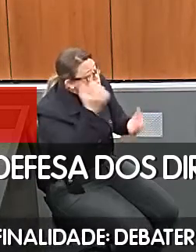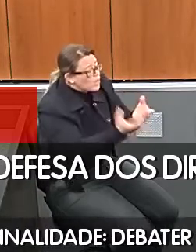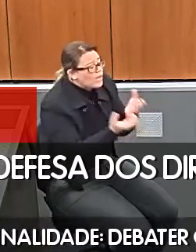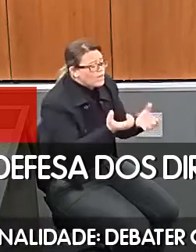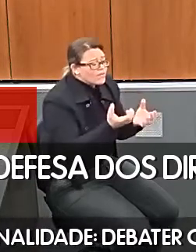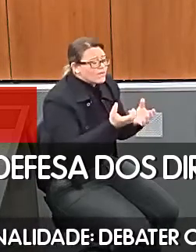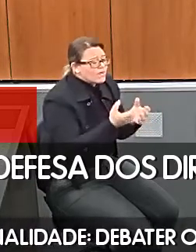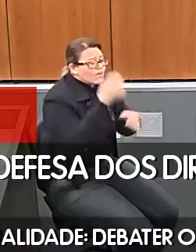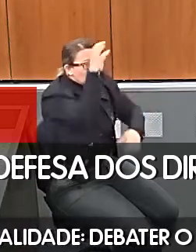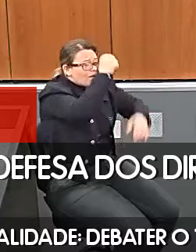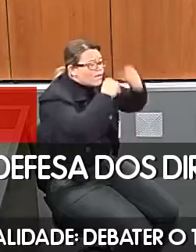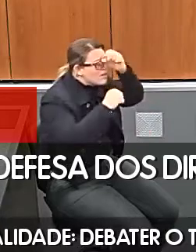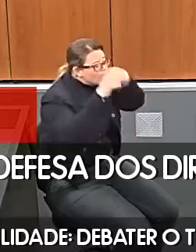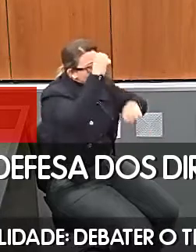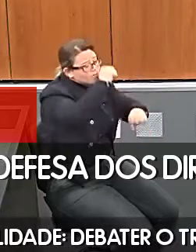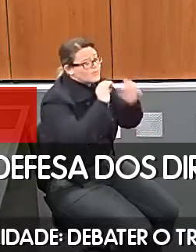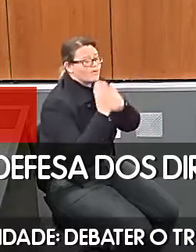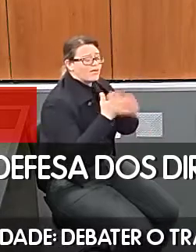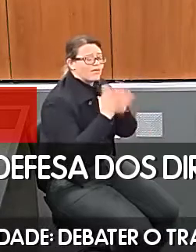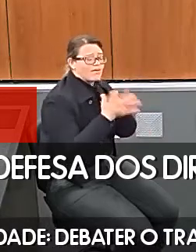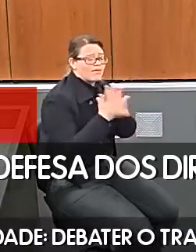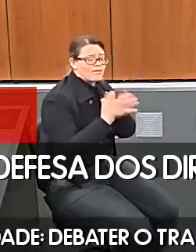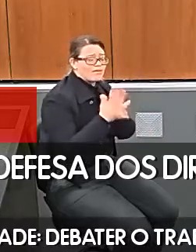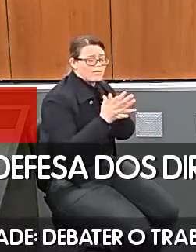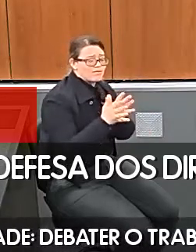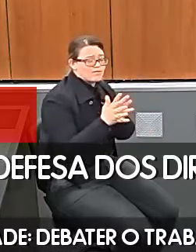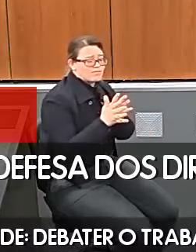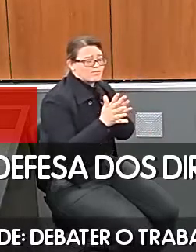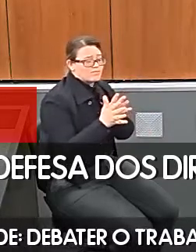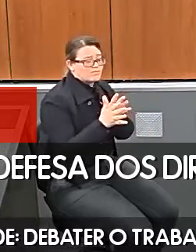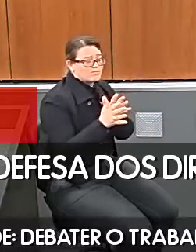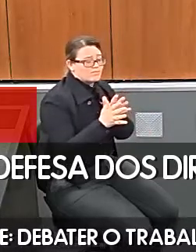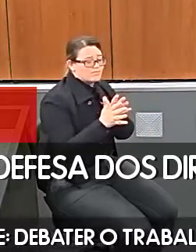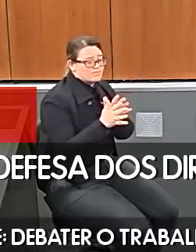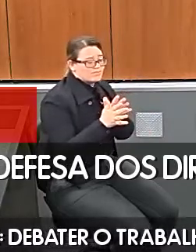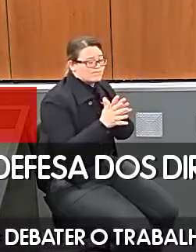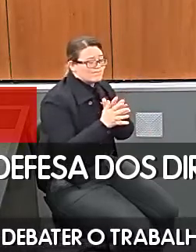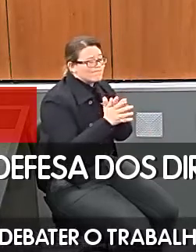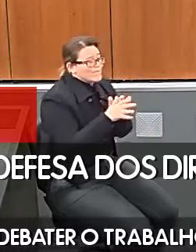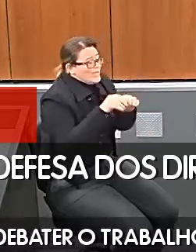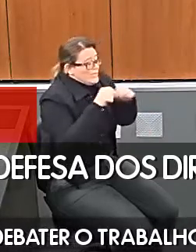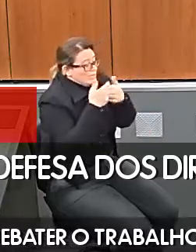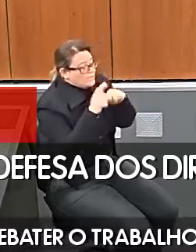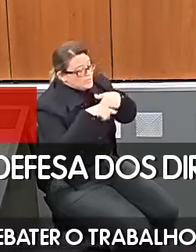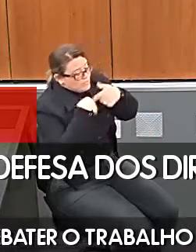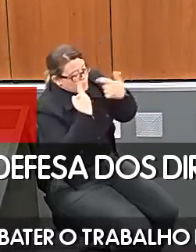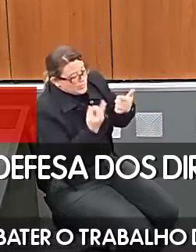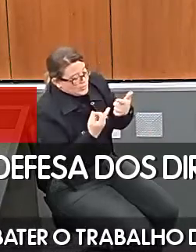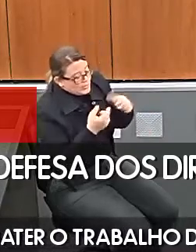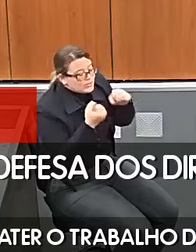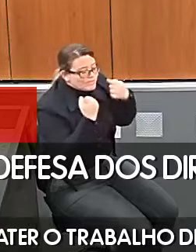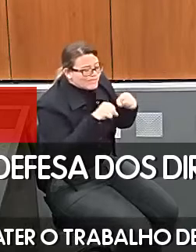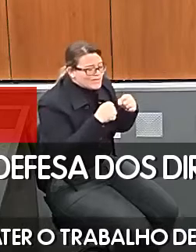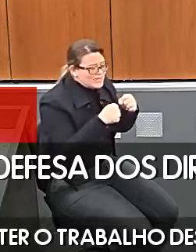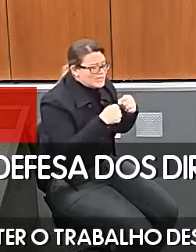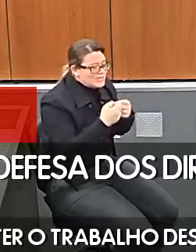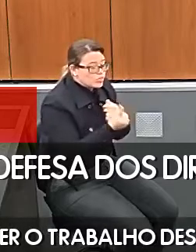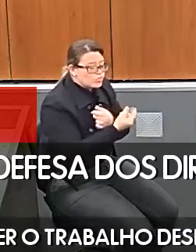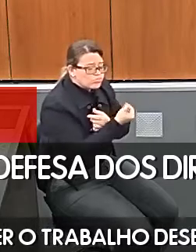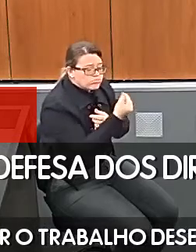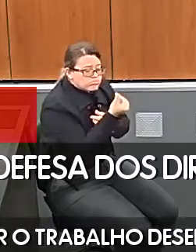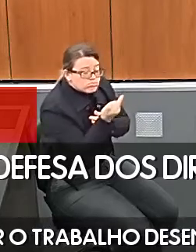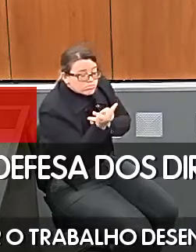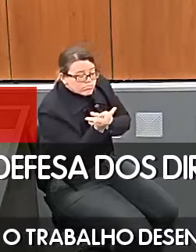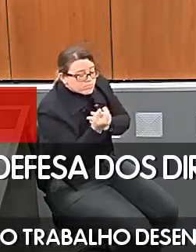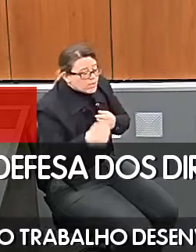se proporcionar isso, facilitar, porque é um curso que, às vezes, gera gasto e as pessoas estão desempregadas. Uhum. Então, elas querem aprender Libras, mas